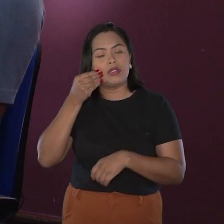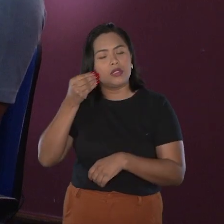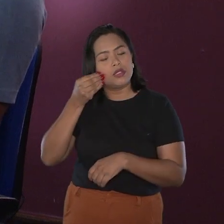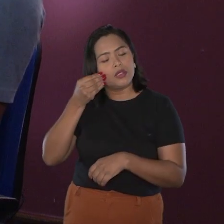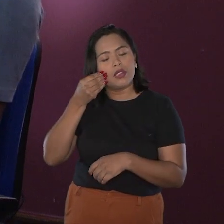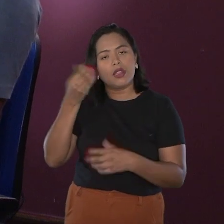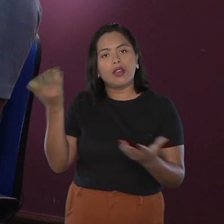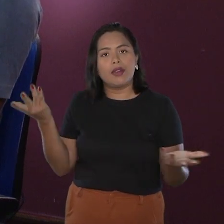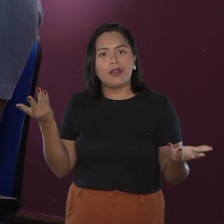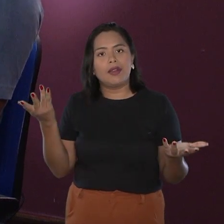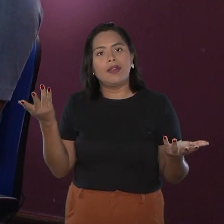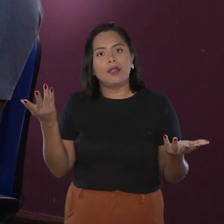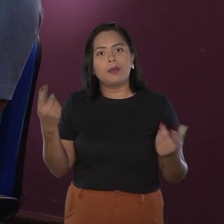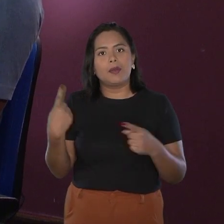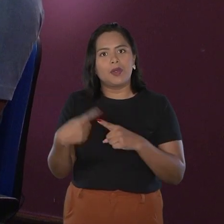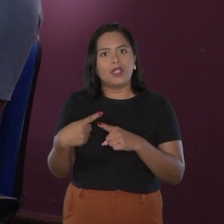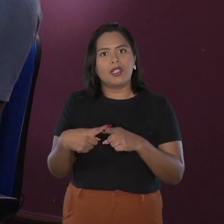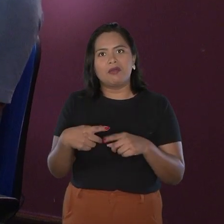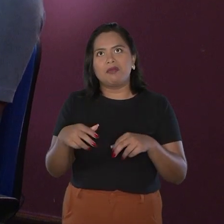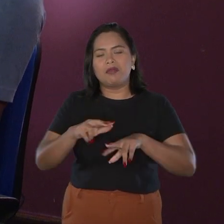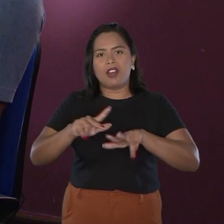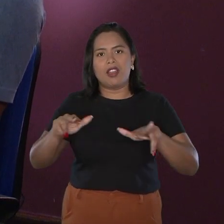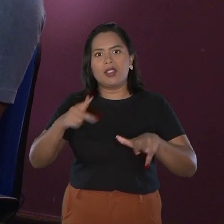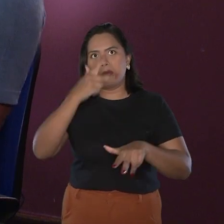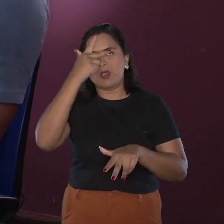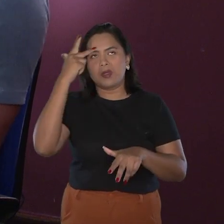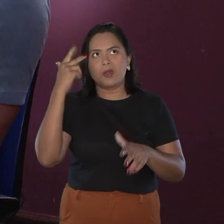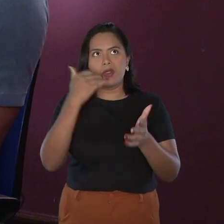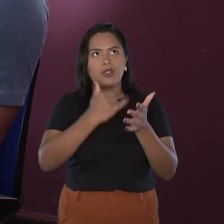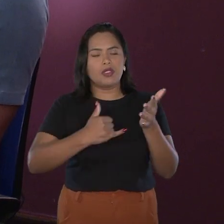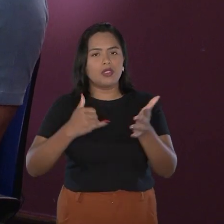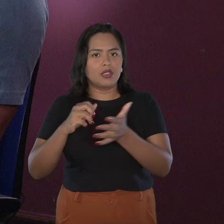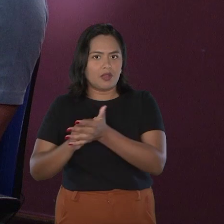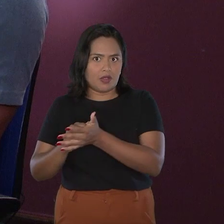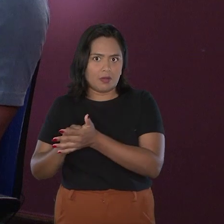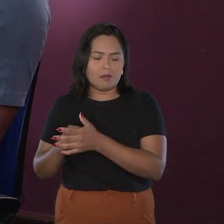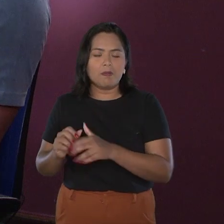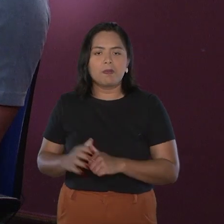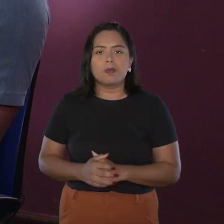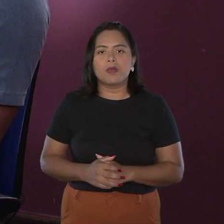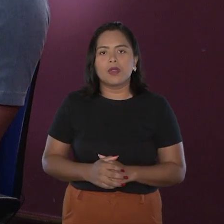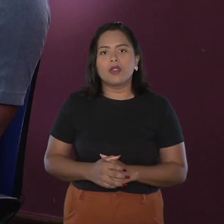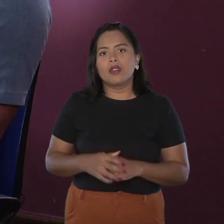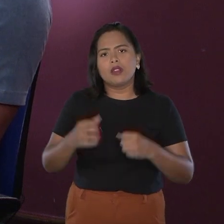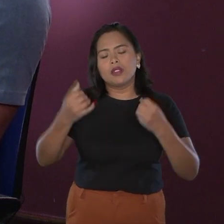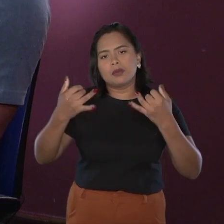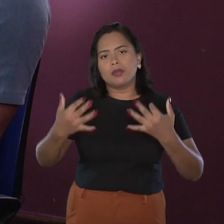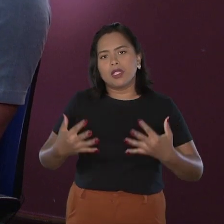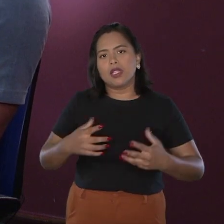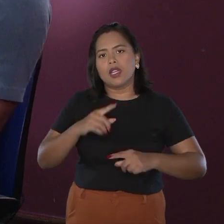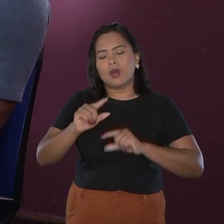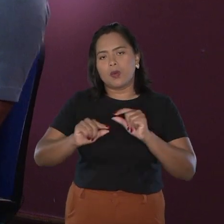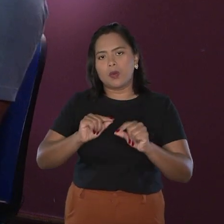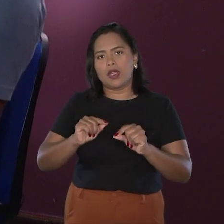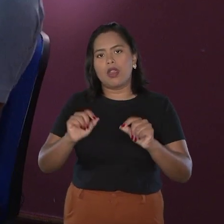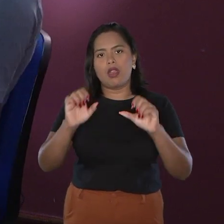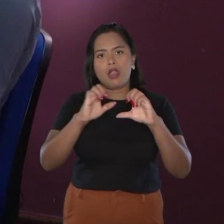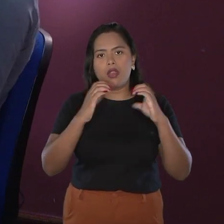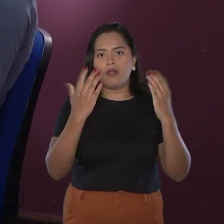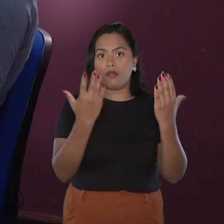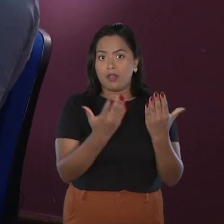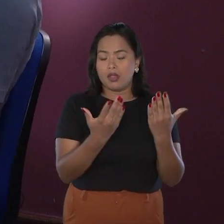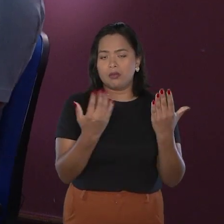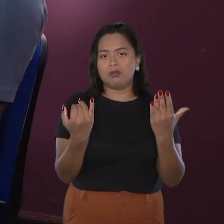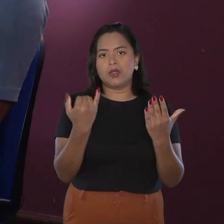estudando ver o que que pode fazer a demanda foi realmente alta e gostaria de fazer um breve parentes que é esse evento ele tem um cunho